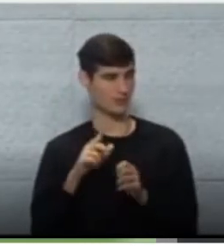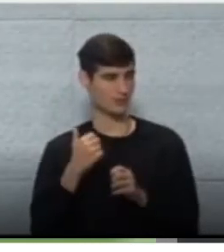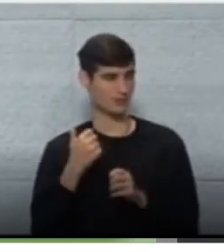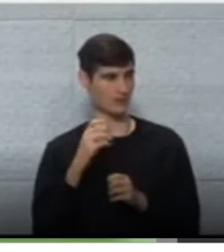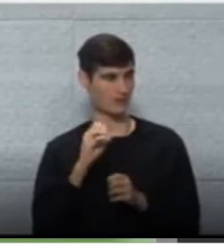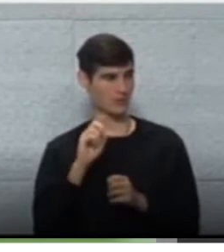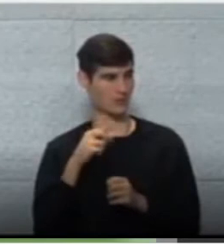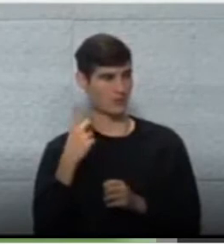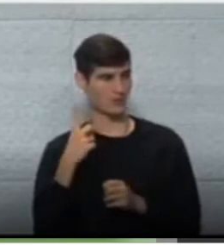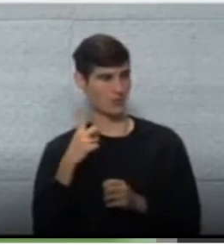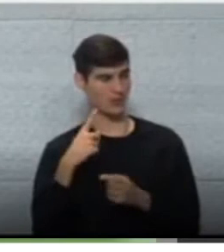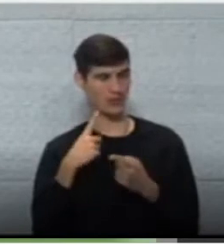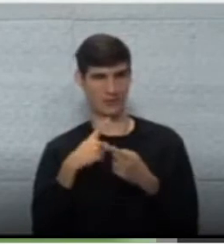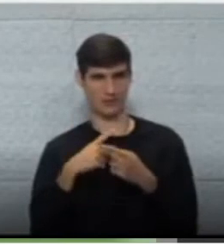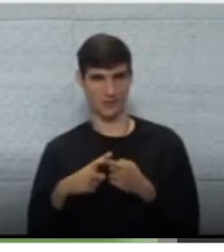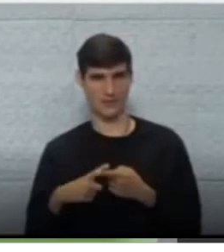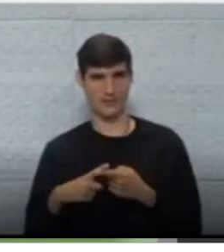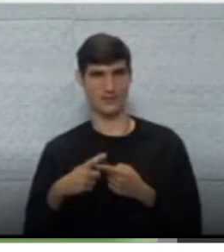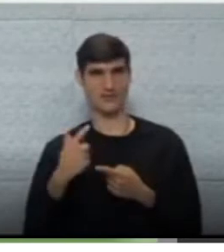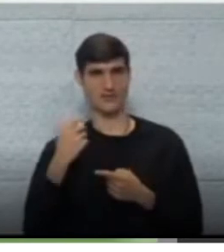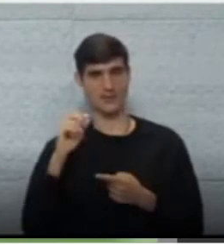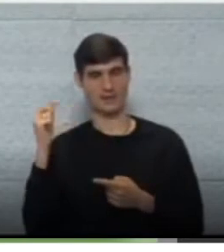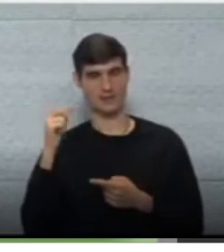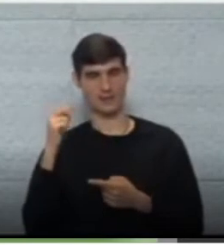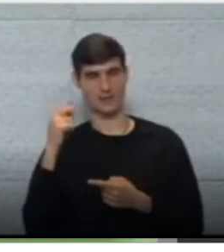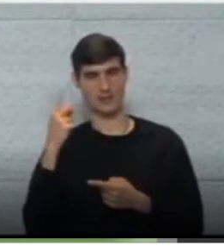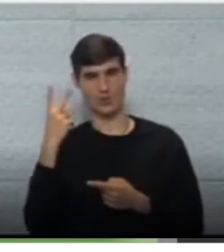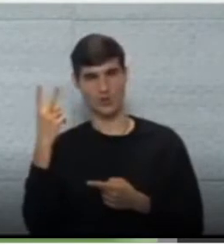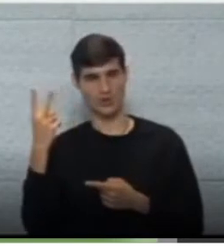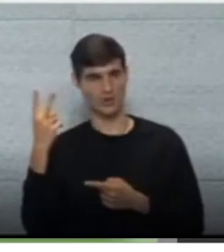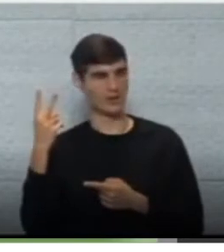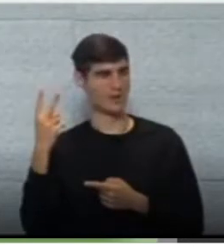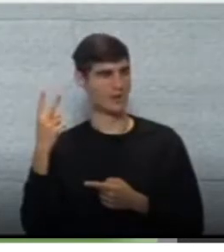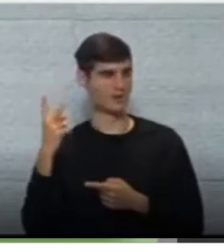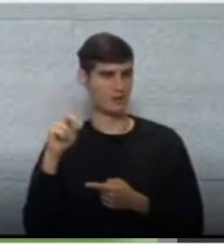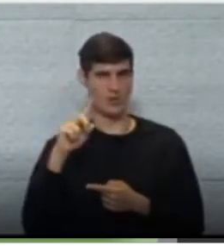Então, nós temos, na primeira parte da contagem, aqui,